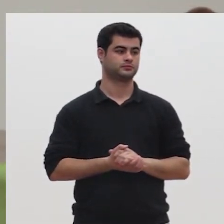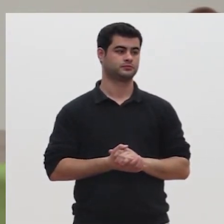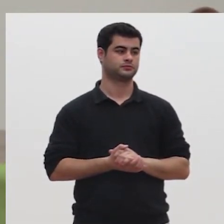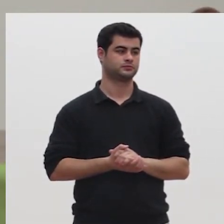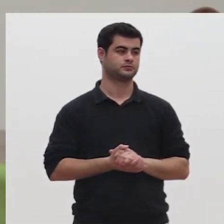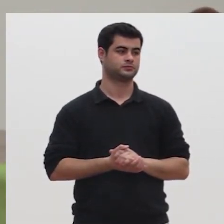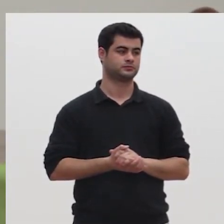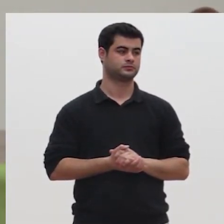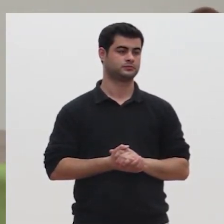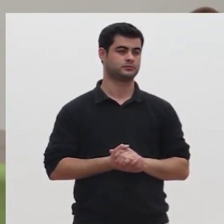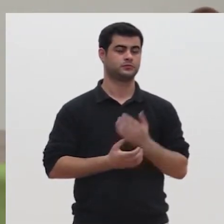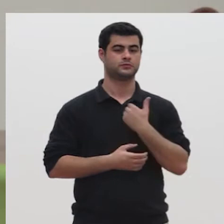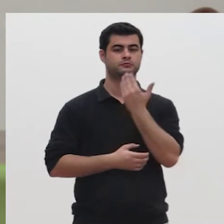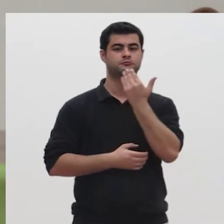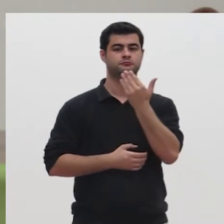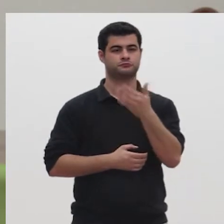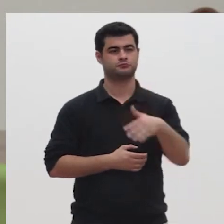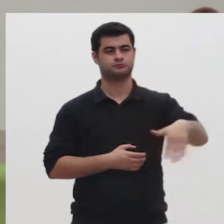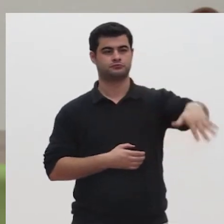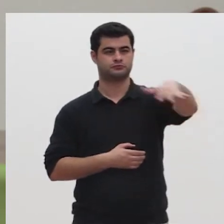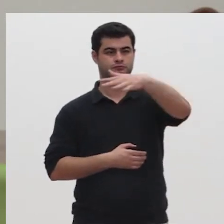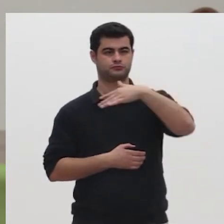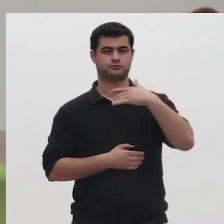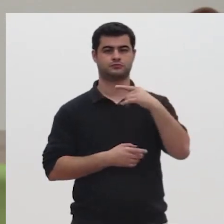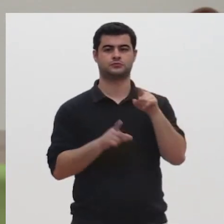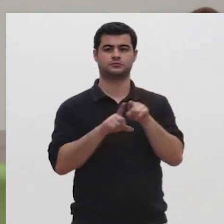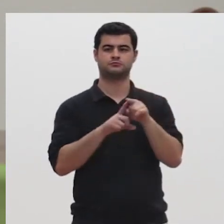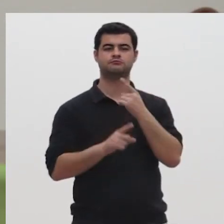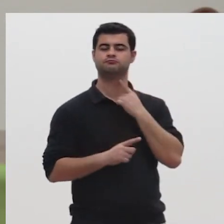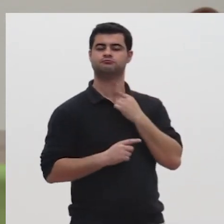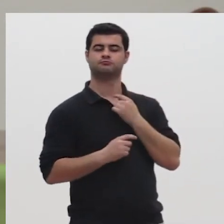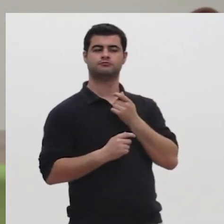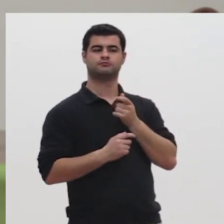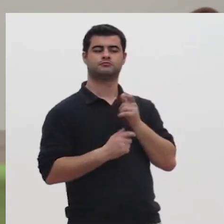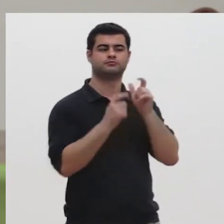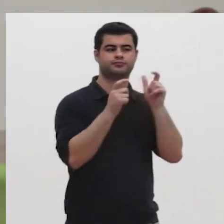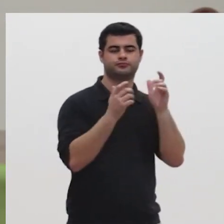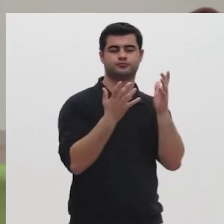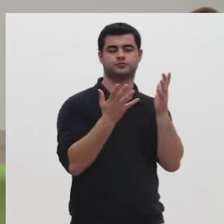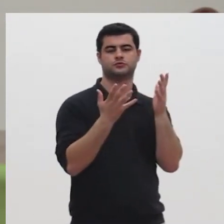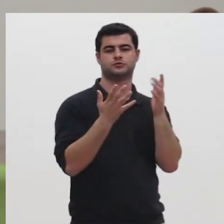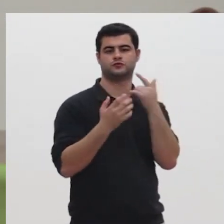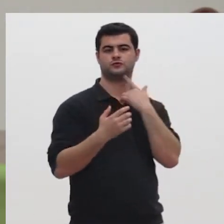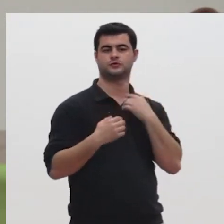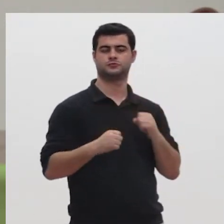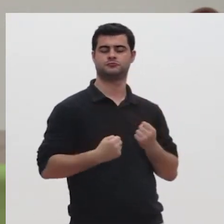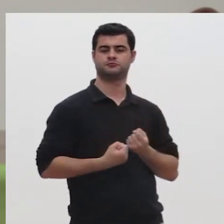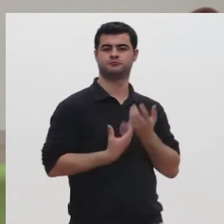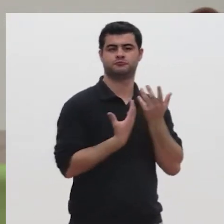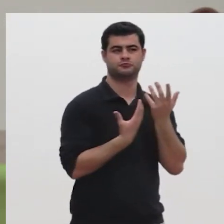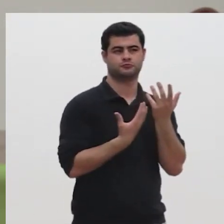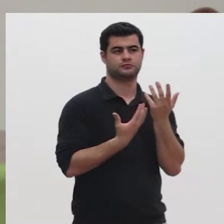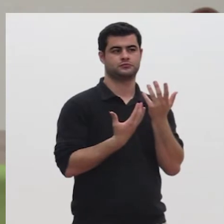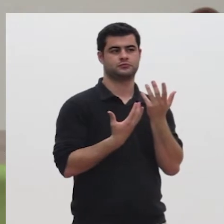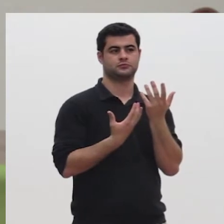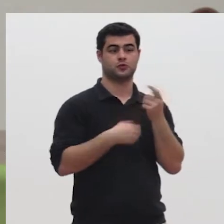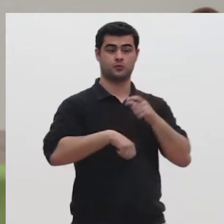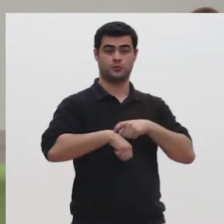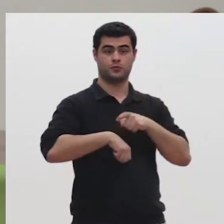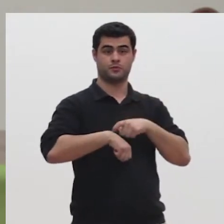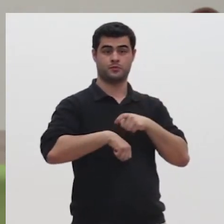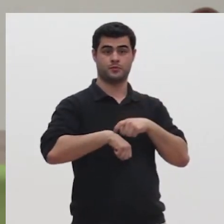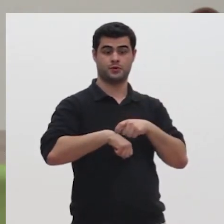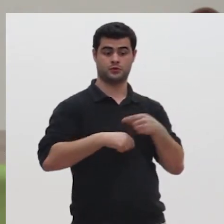Pedir encarecidamente à plateia quanto às manifestações no decorrer do debate, que a gente pede que se